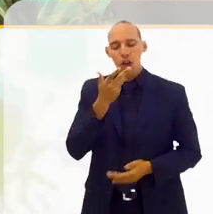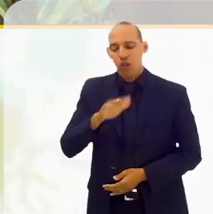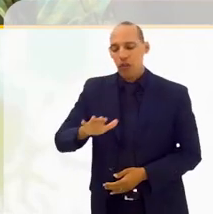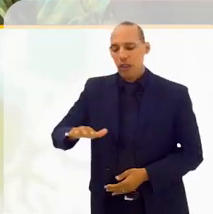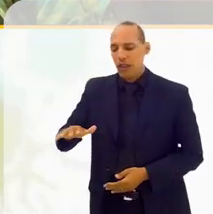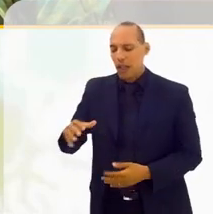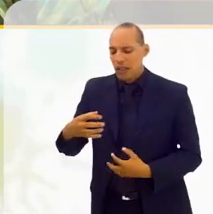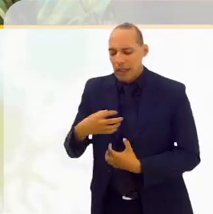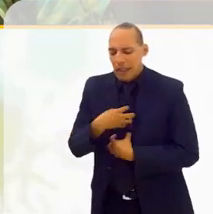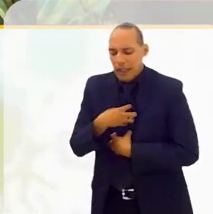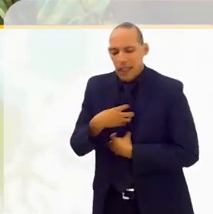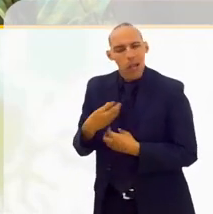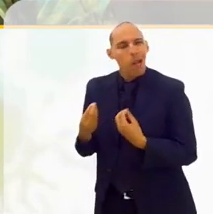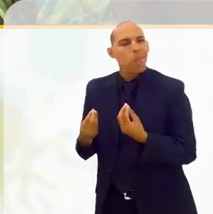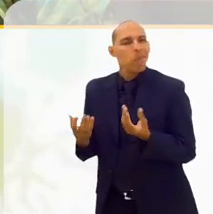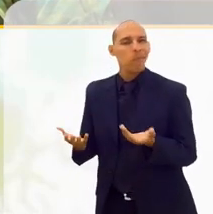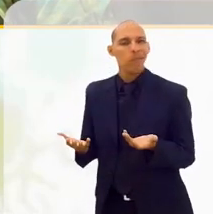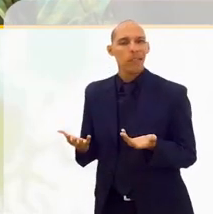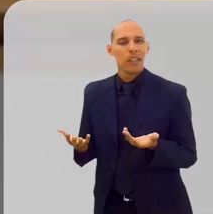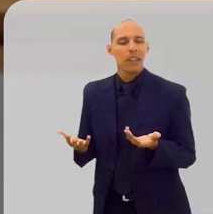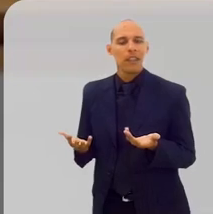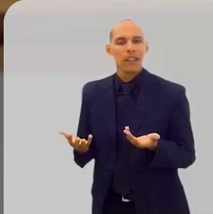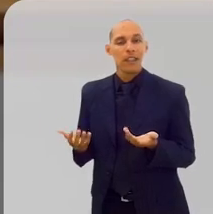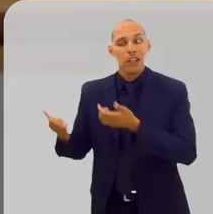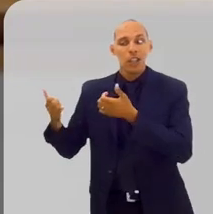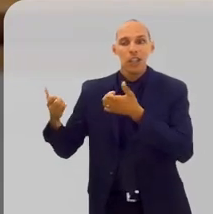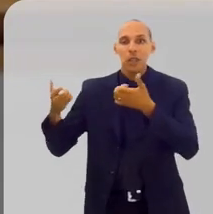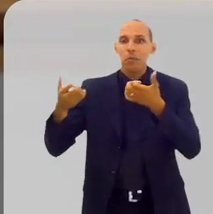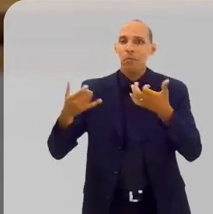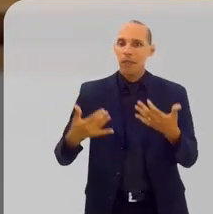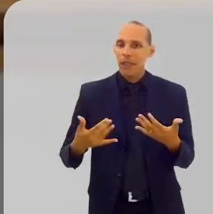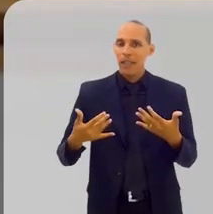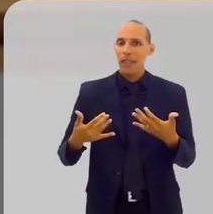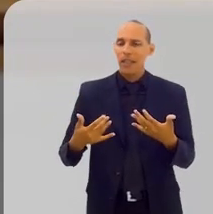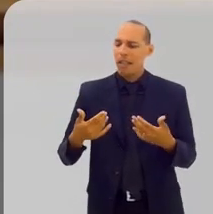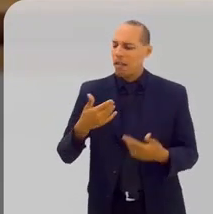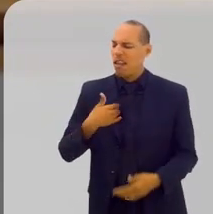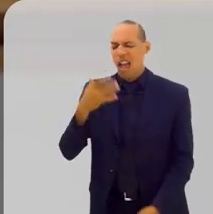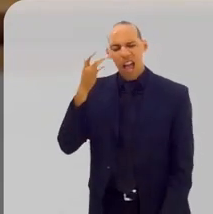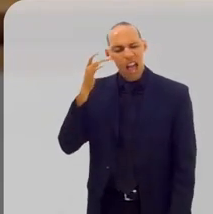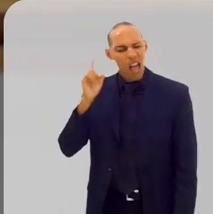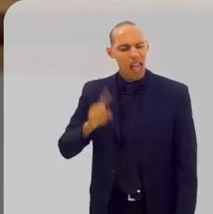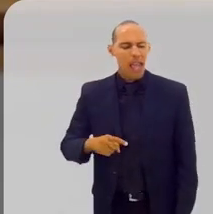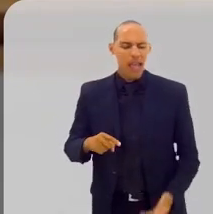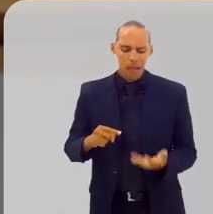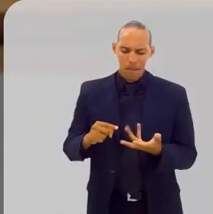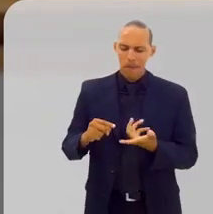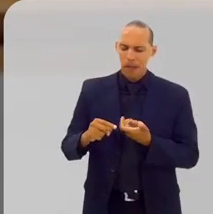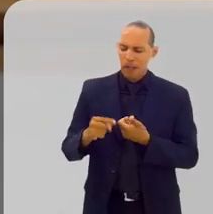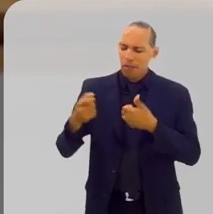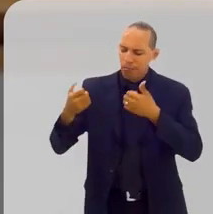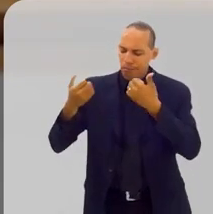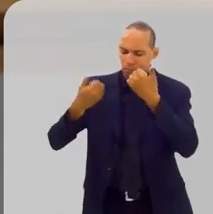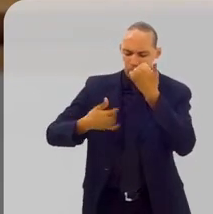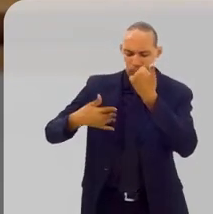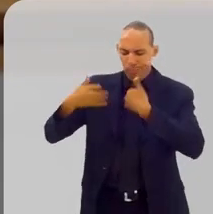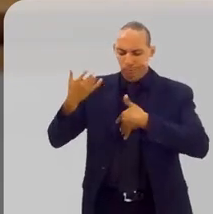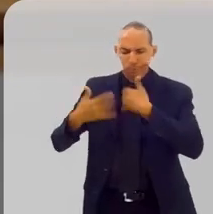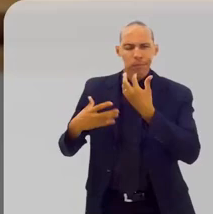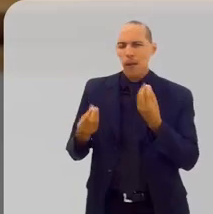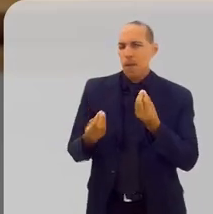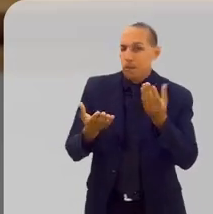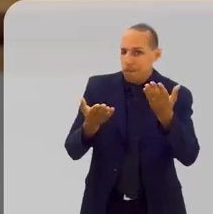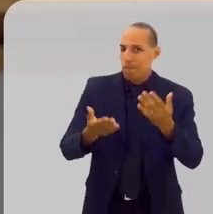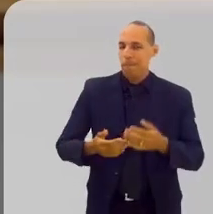essa criança se sentia como ela explicava para ela mesma talvez aquilo que